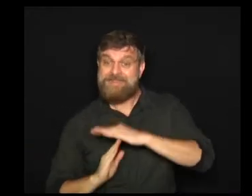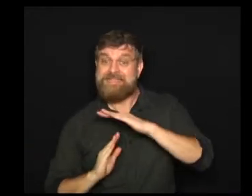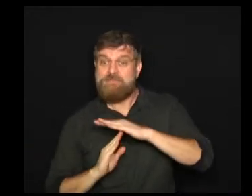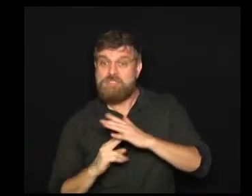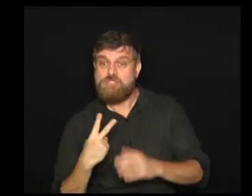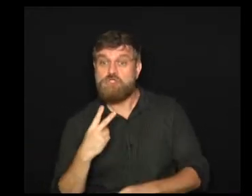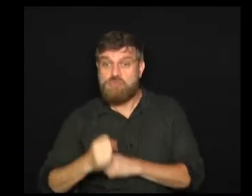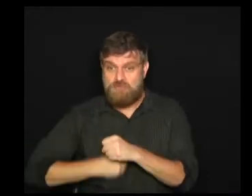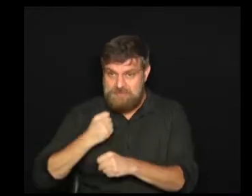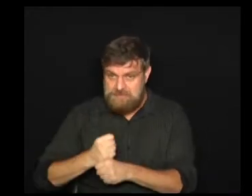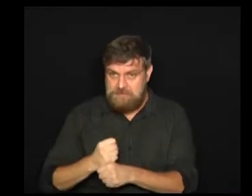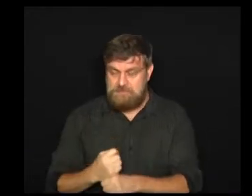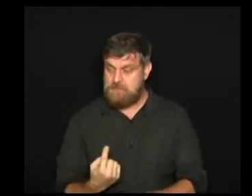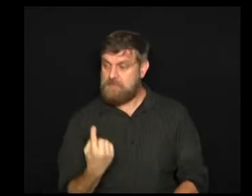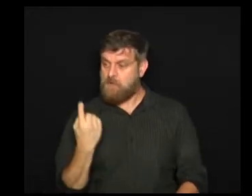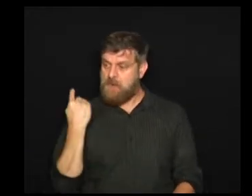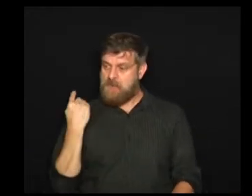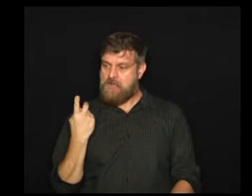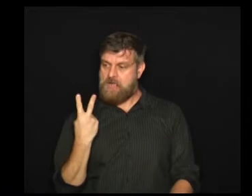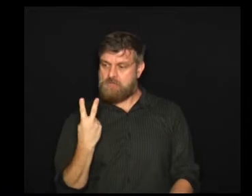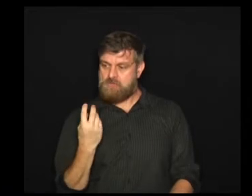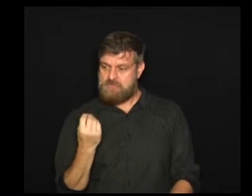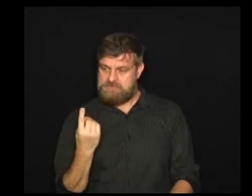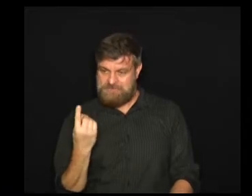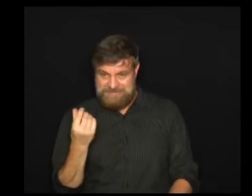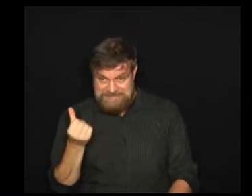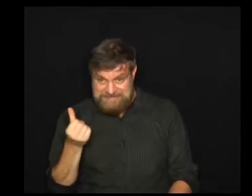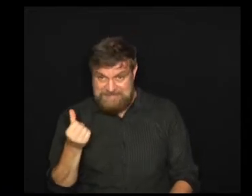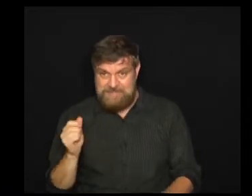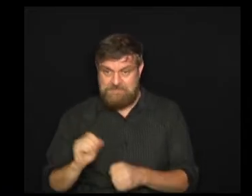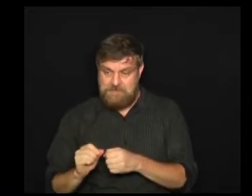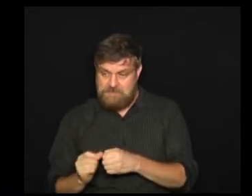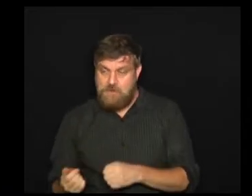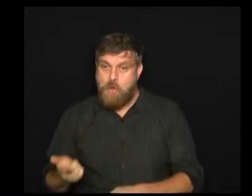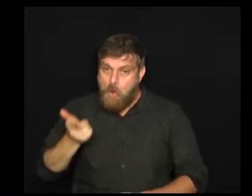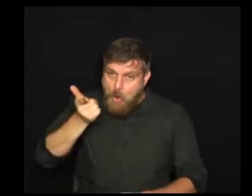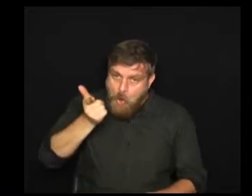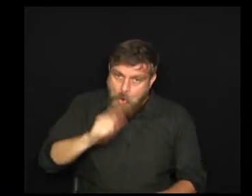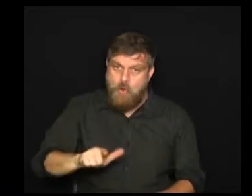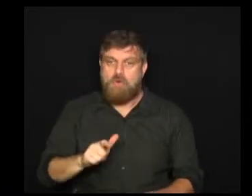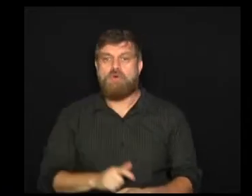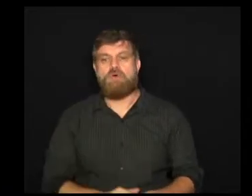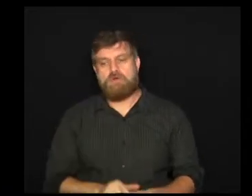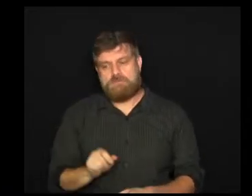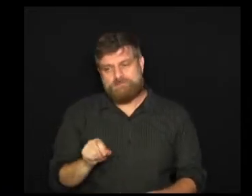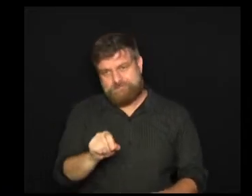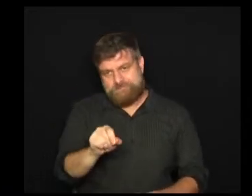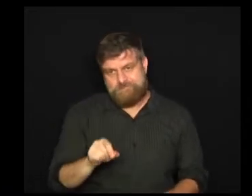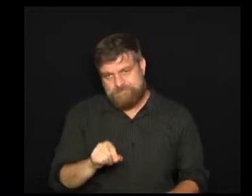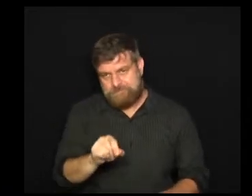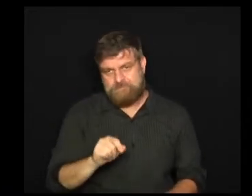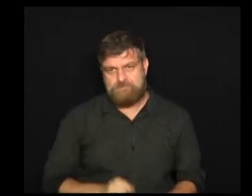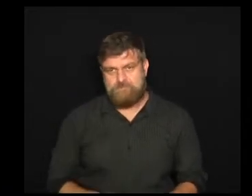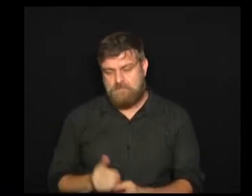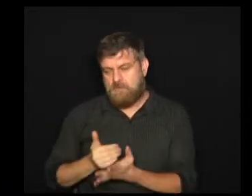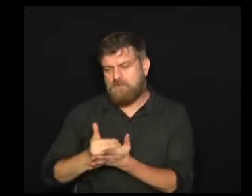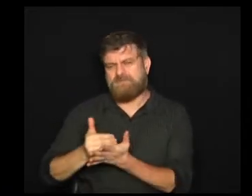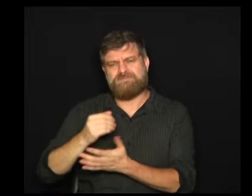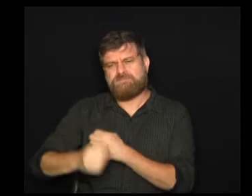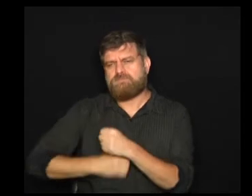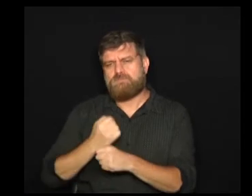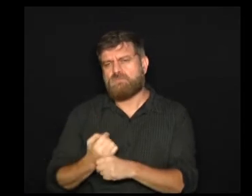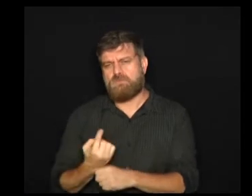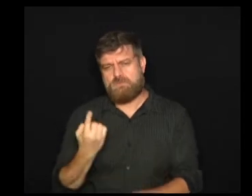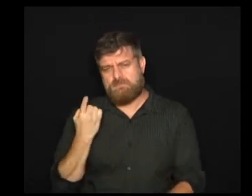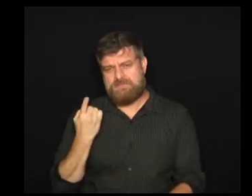que fizeram em 2016, que fizeram a renovação o ano passado. No começo do